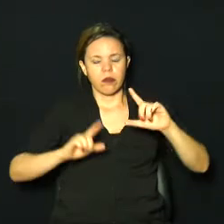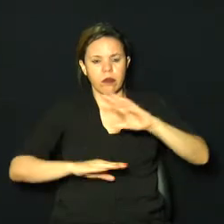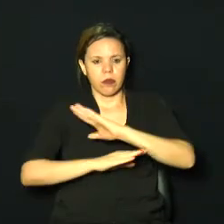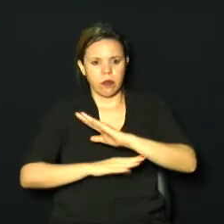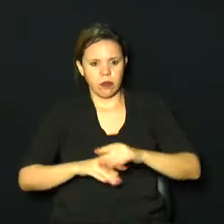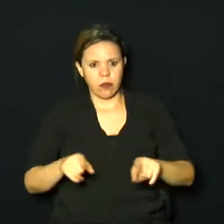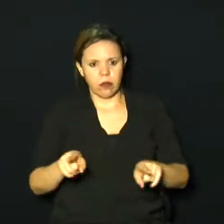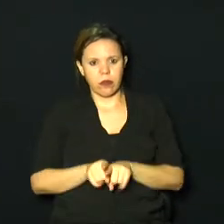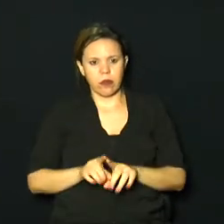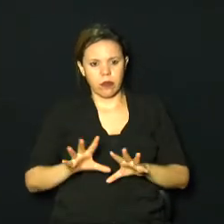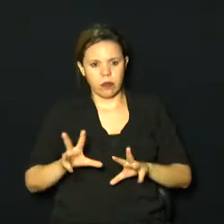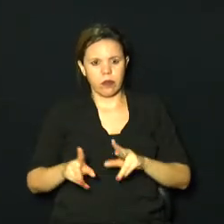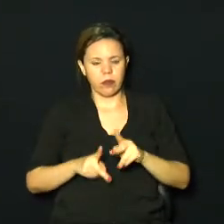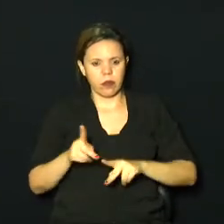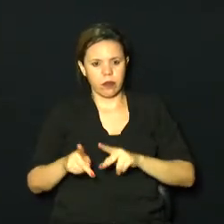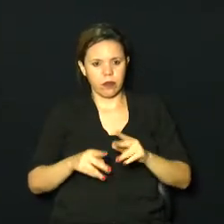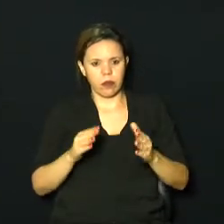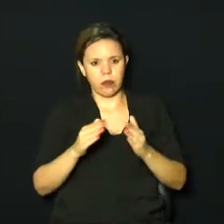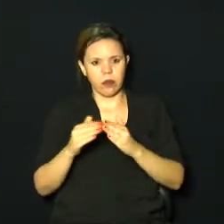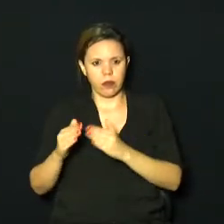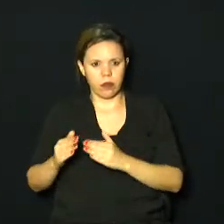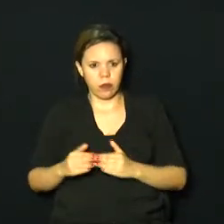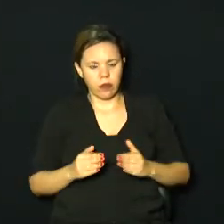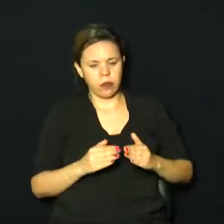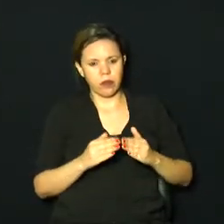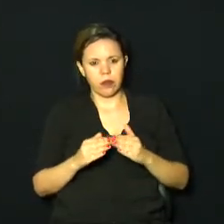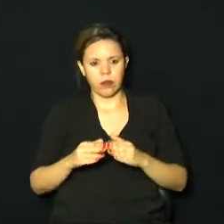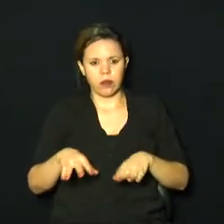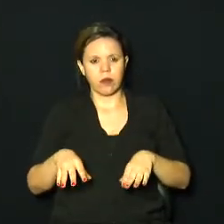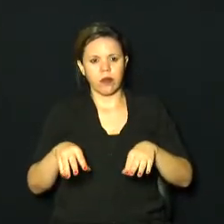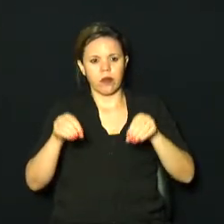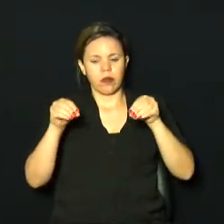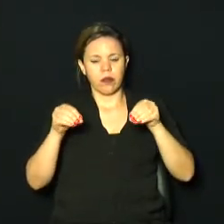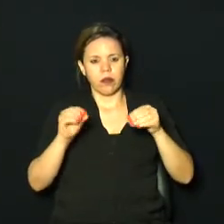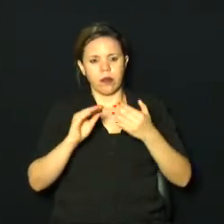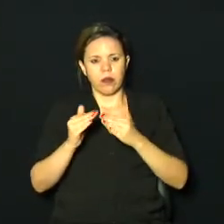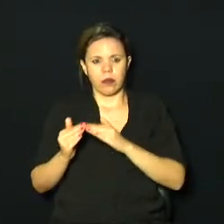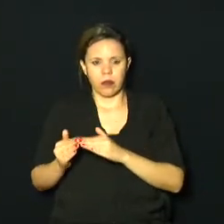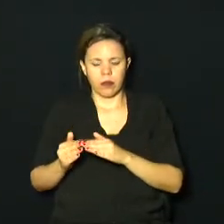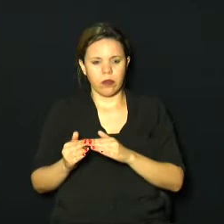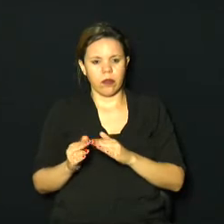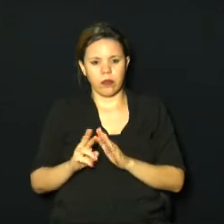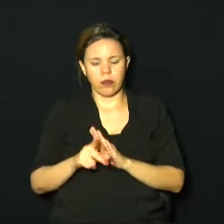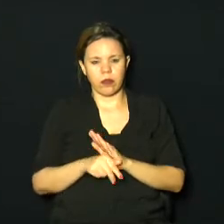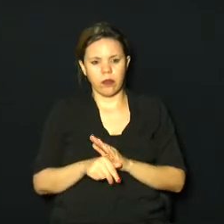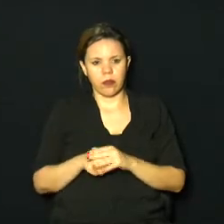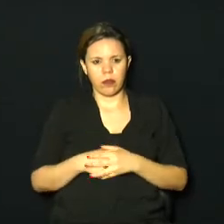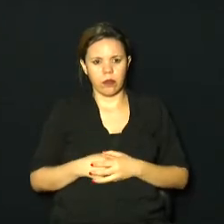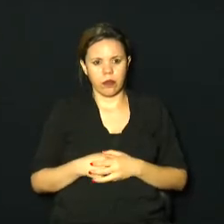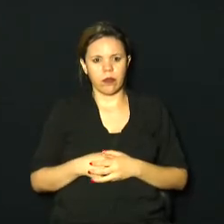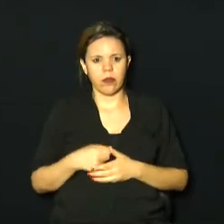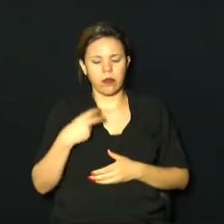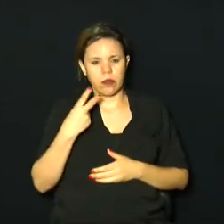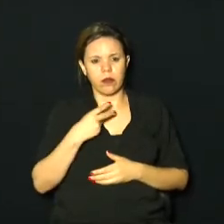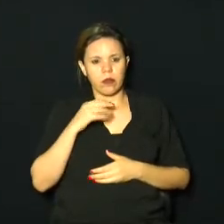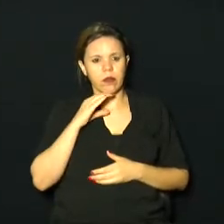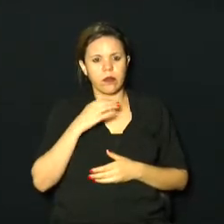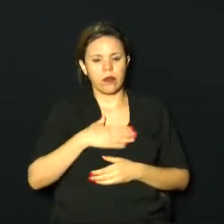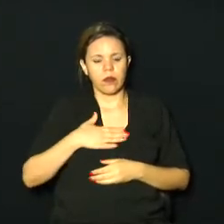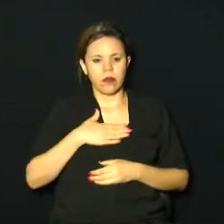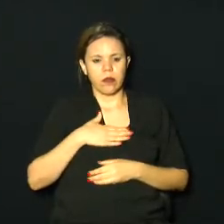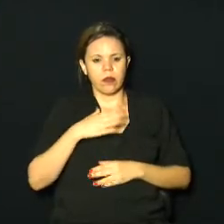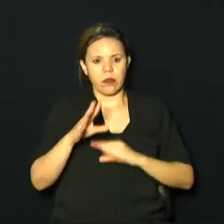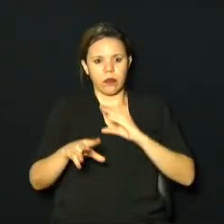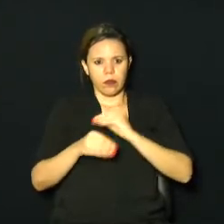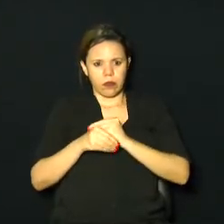e também a todos os outros moradores das demais ocupações que também nos acompanham. Vereador Carlão, eu gostaria de